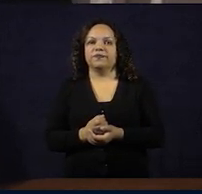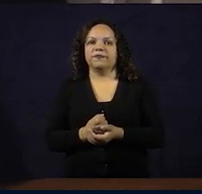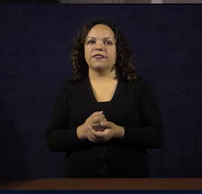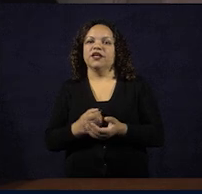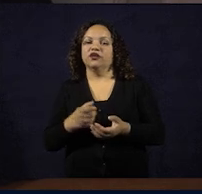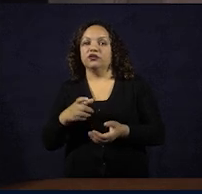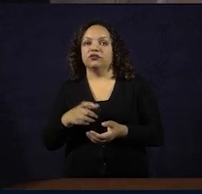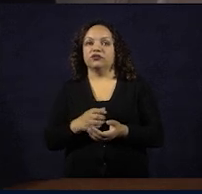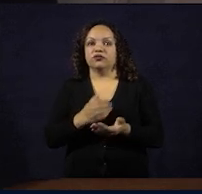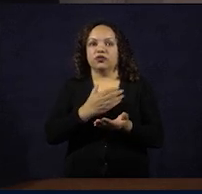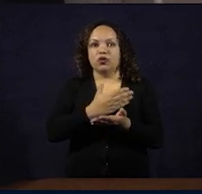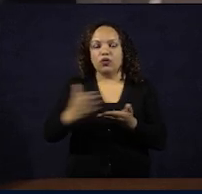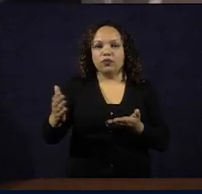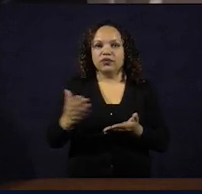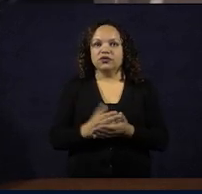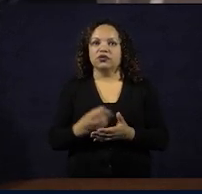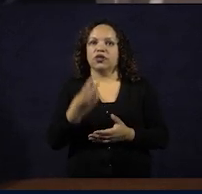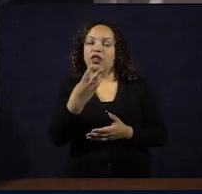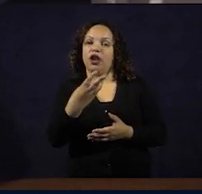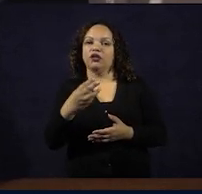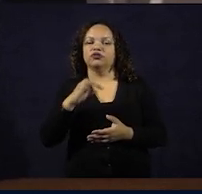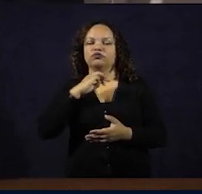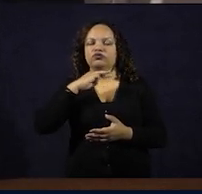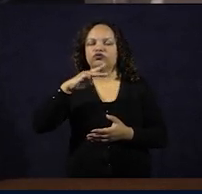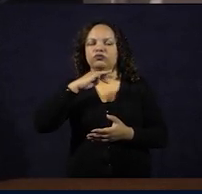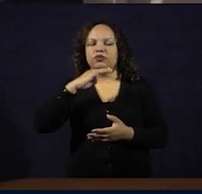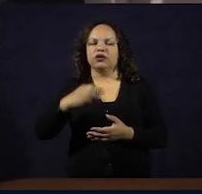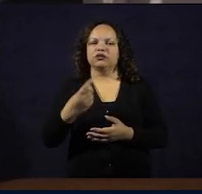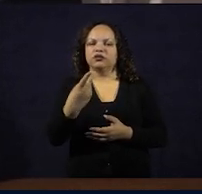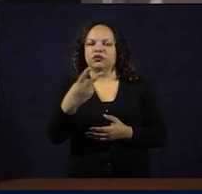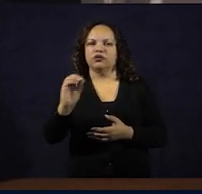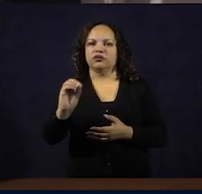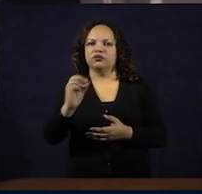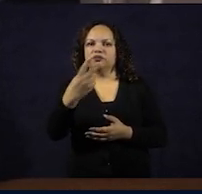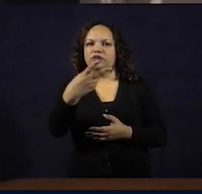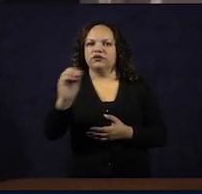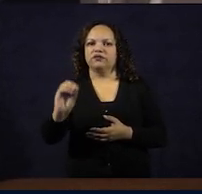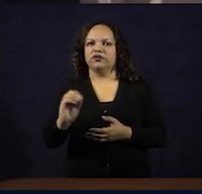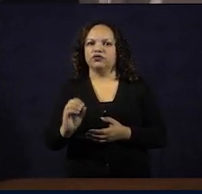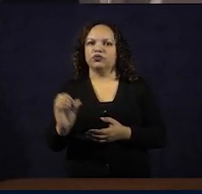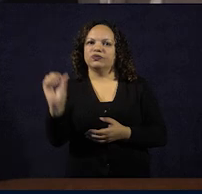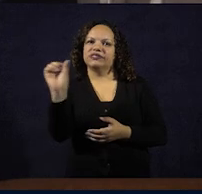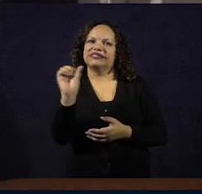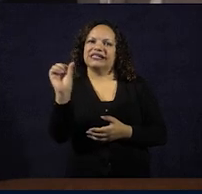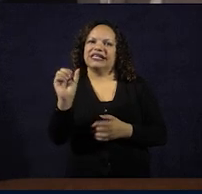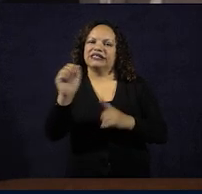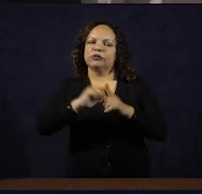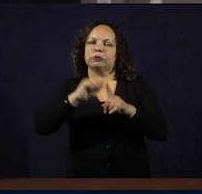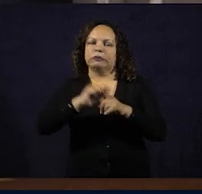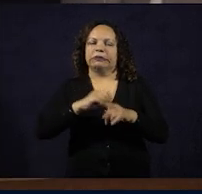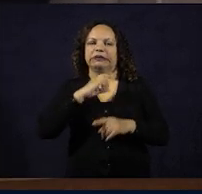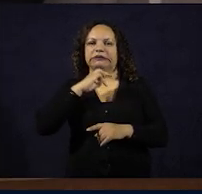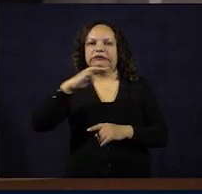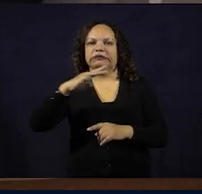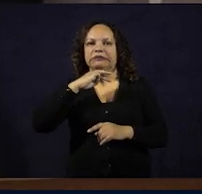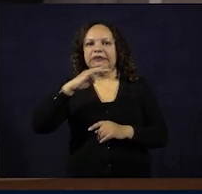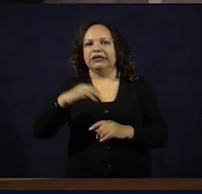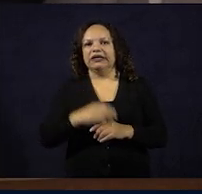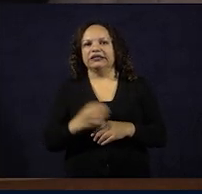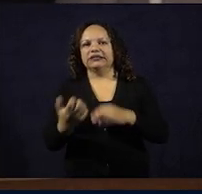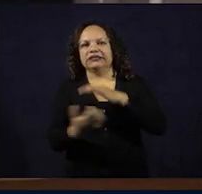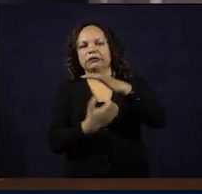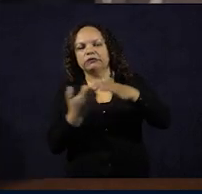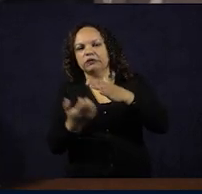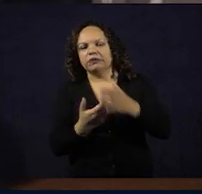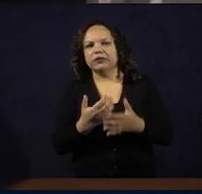lançamos road show mais ou menos no dia três de março de 2020 quando foi o dia 6 de Março por ali né a gente tava